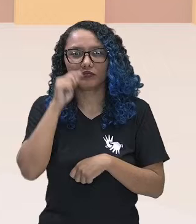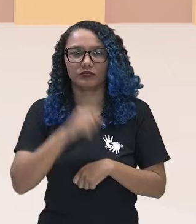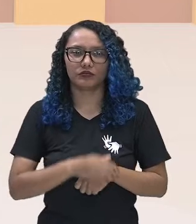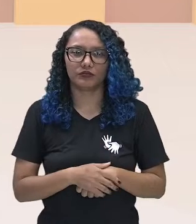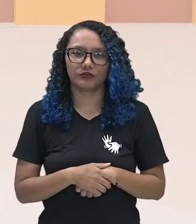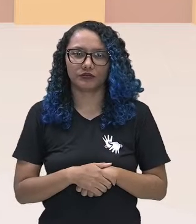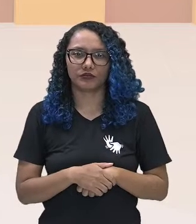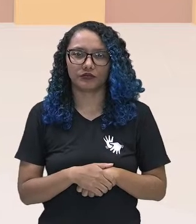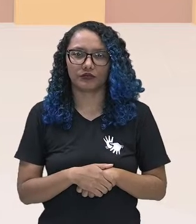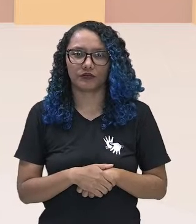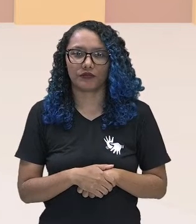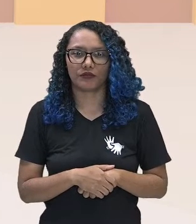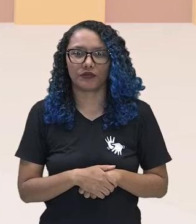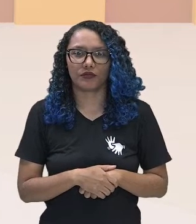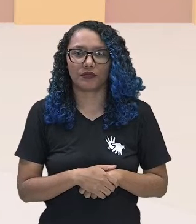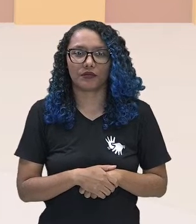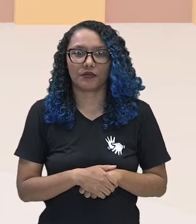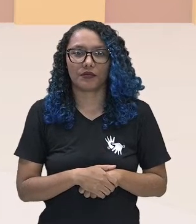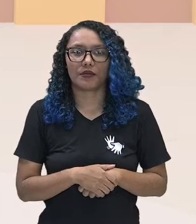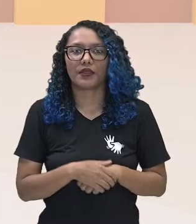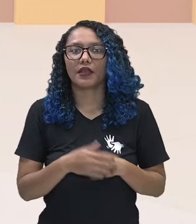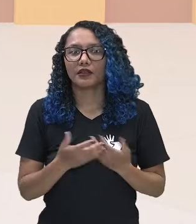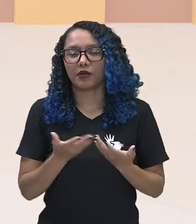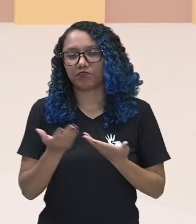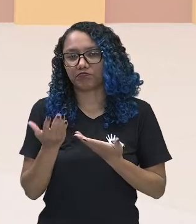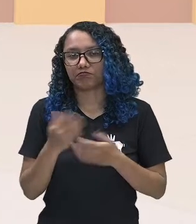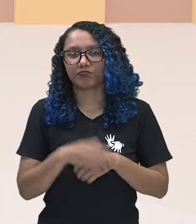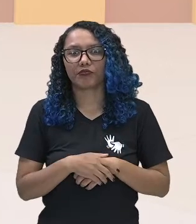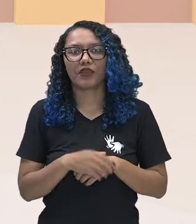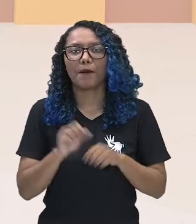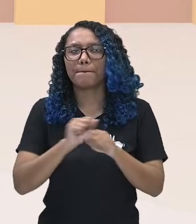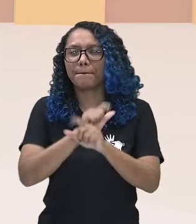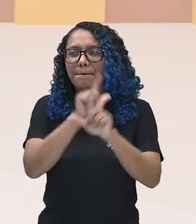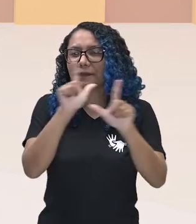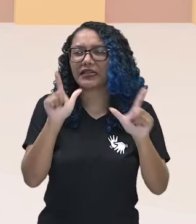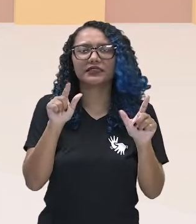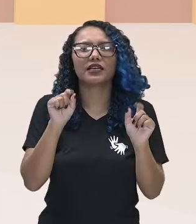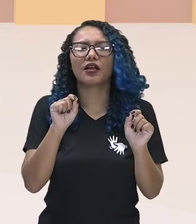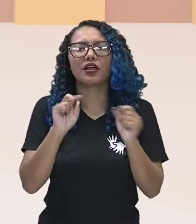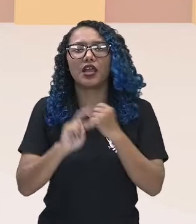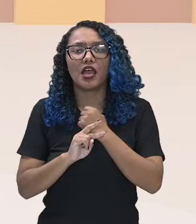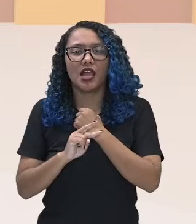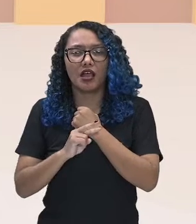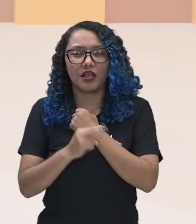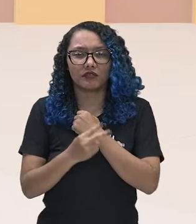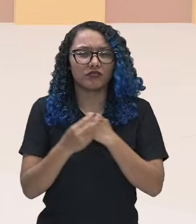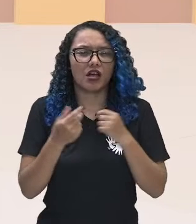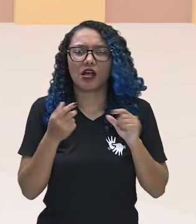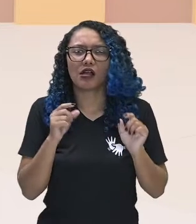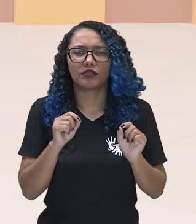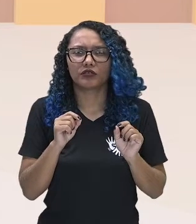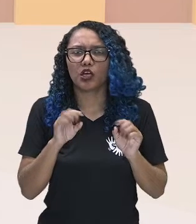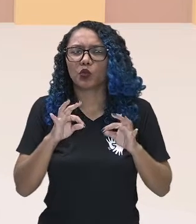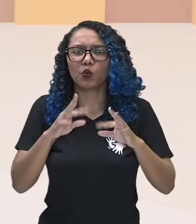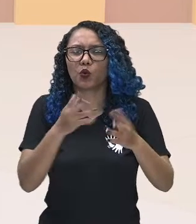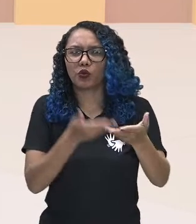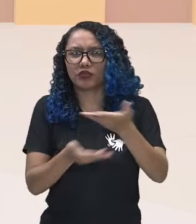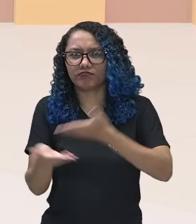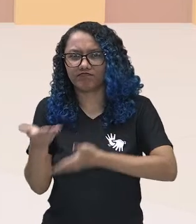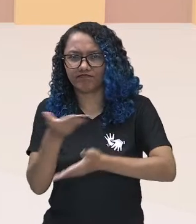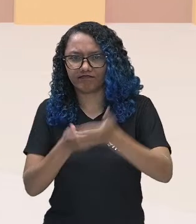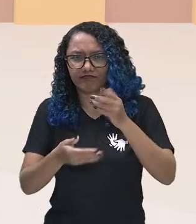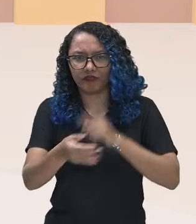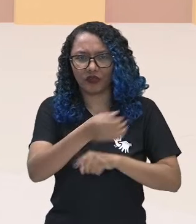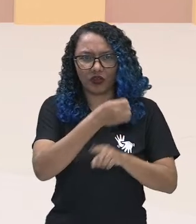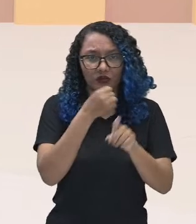o resultado, olha, de todas as interações aí sociais, né, dentro da sociedade. Então a interação que eu estou tendo, ela